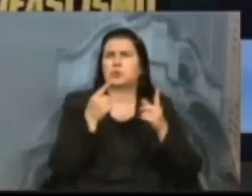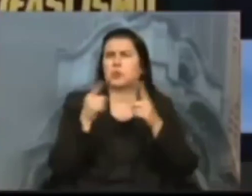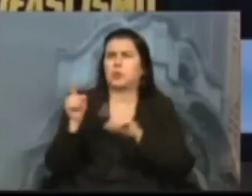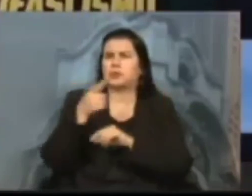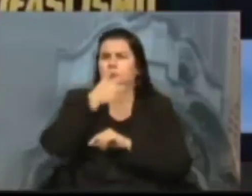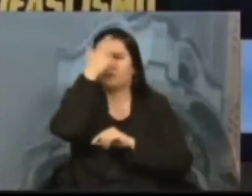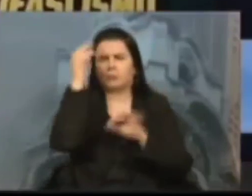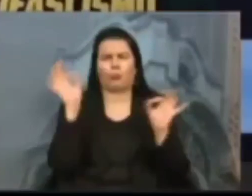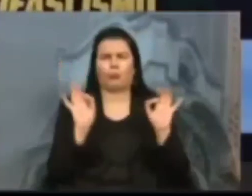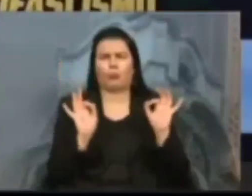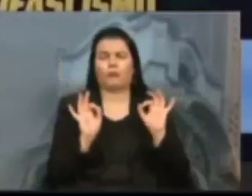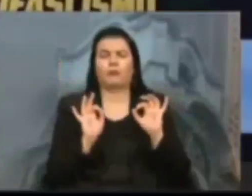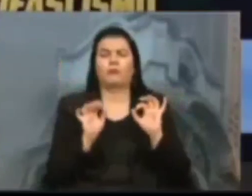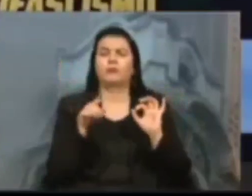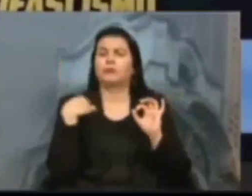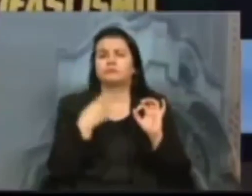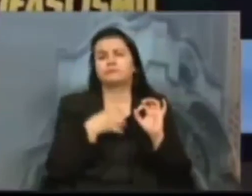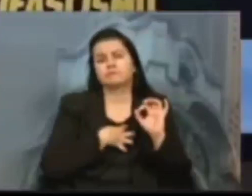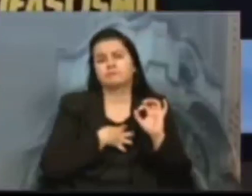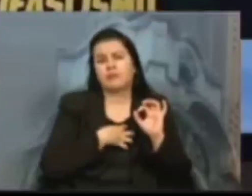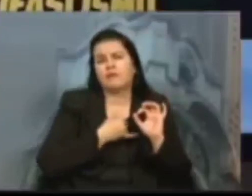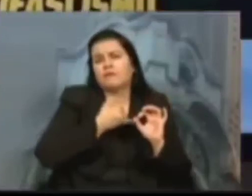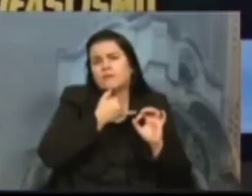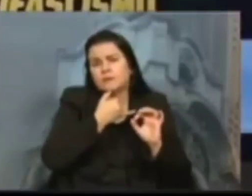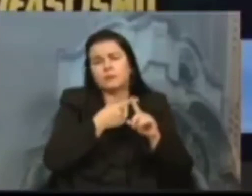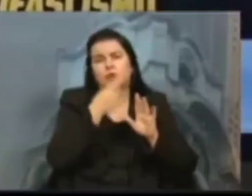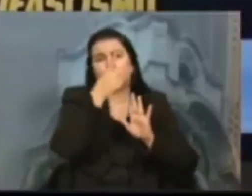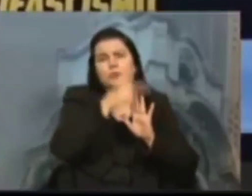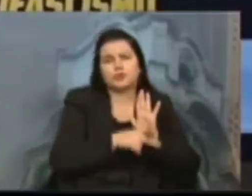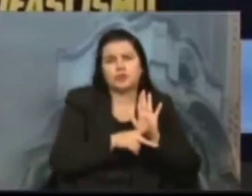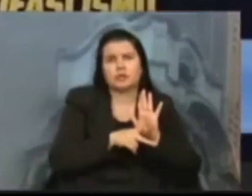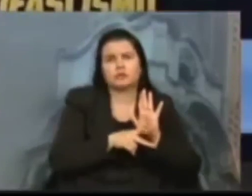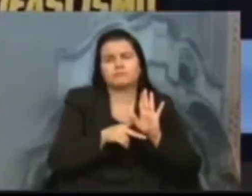do gênero. Mas, infelizmente, esse projeto ele tinha um mérito